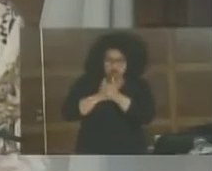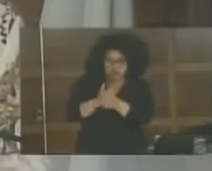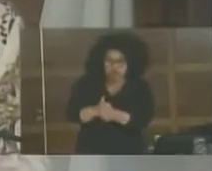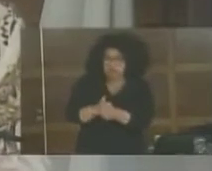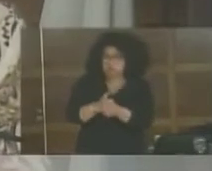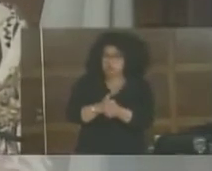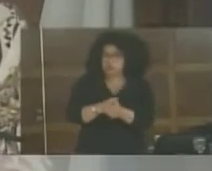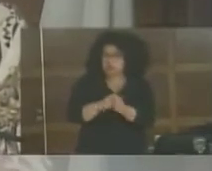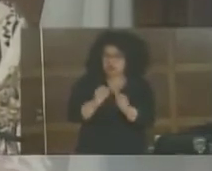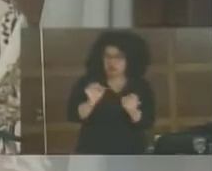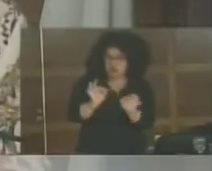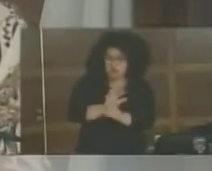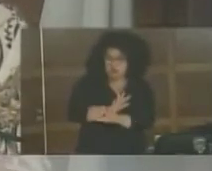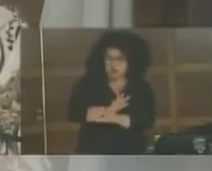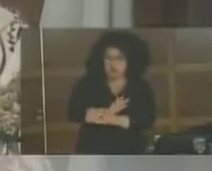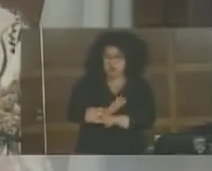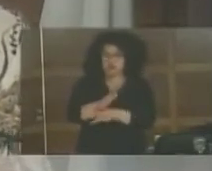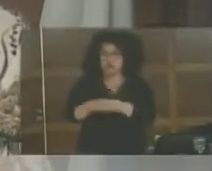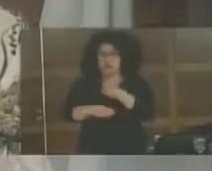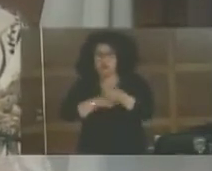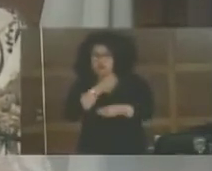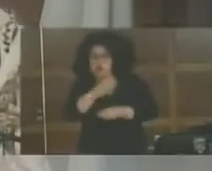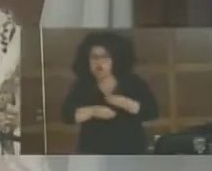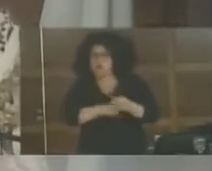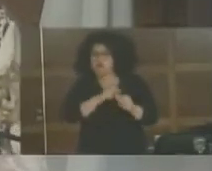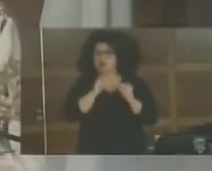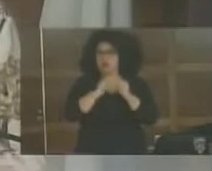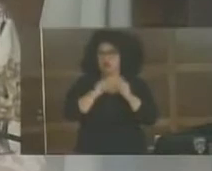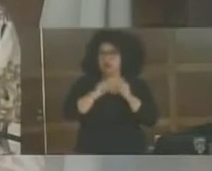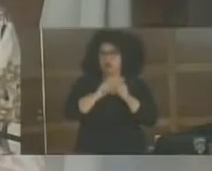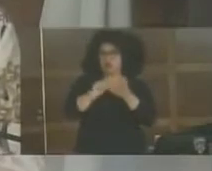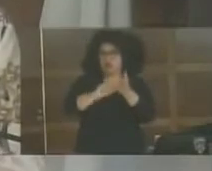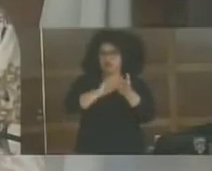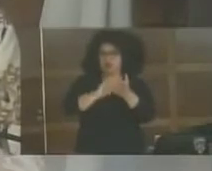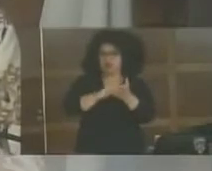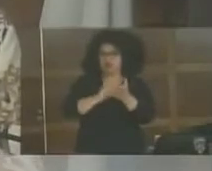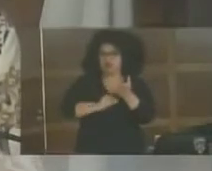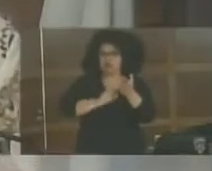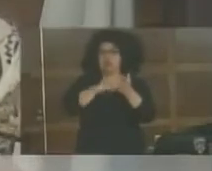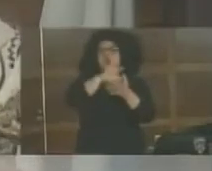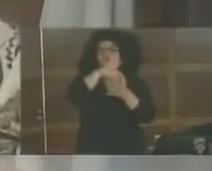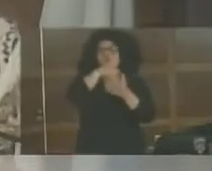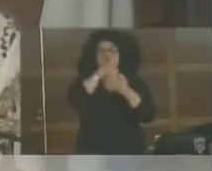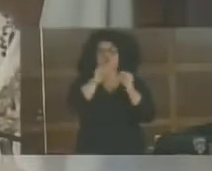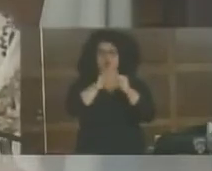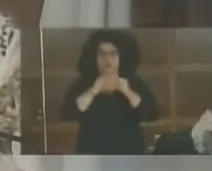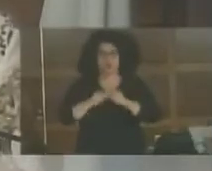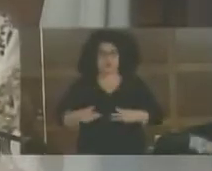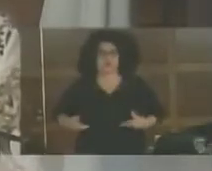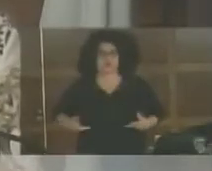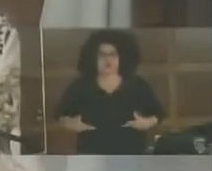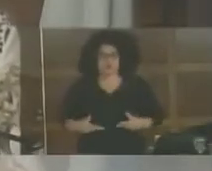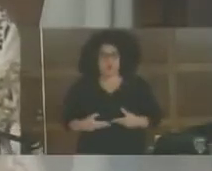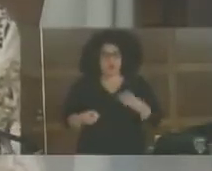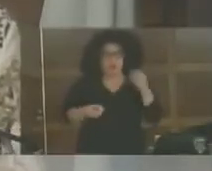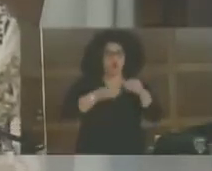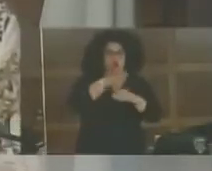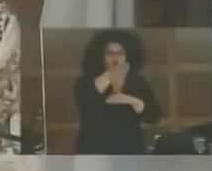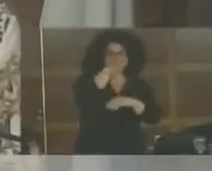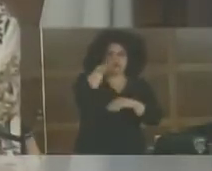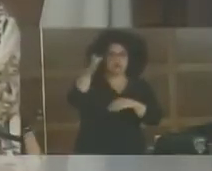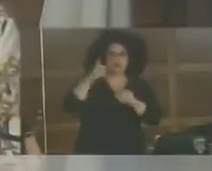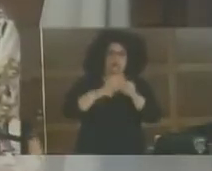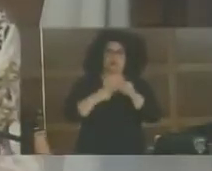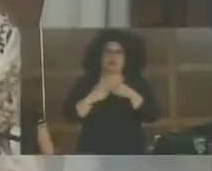quando ficar pronto, como vai ser o atendimento, como o castramóvel vai percorrer os bairros, como